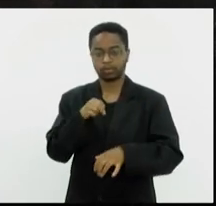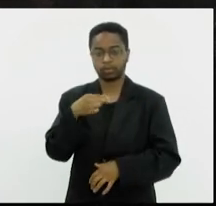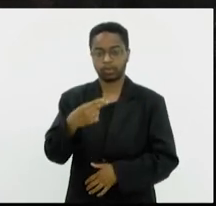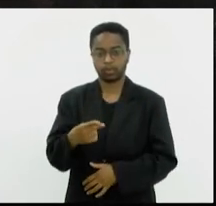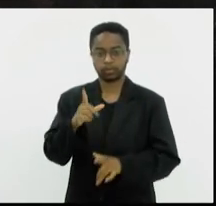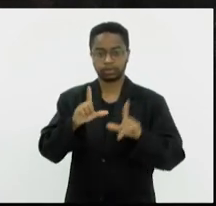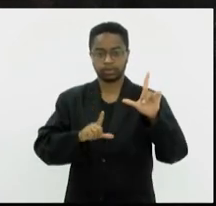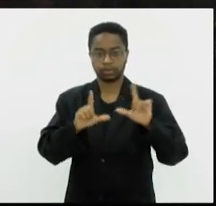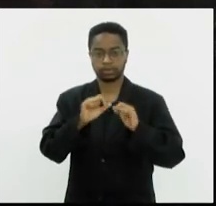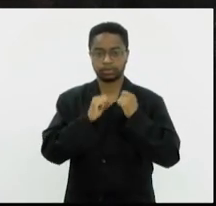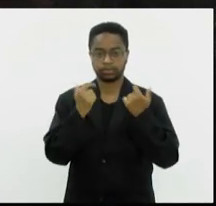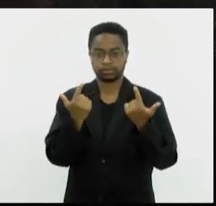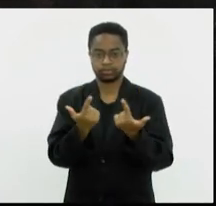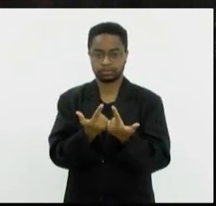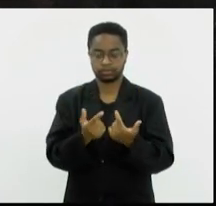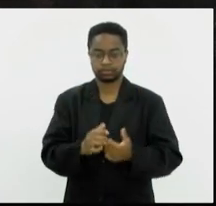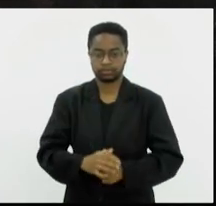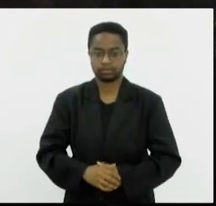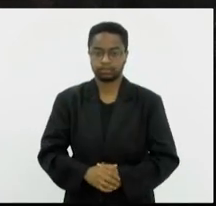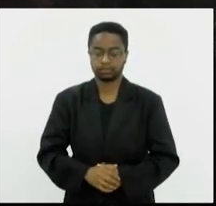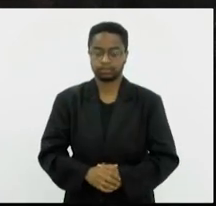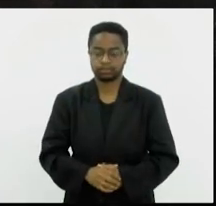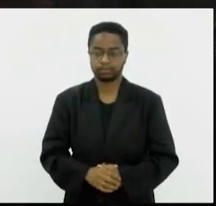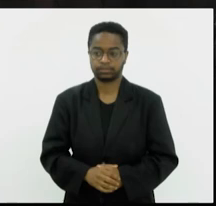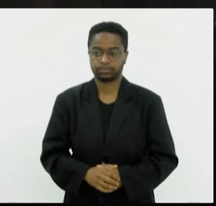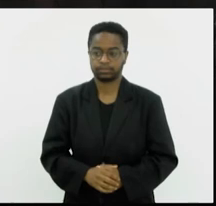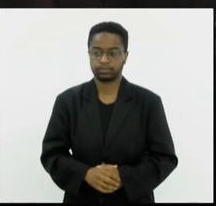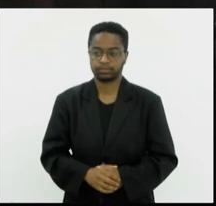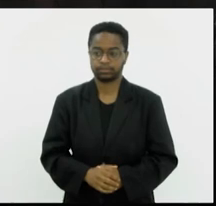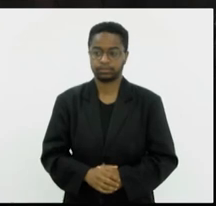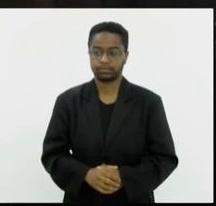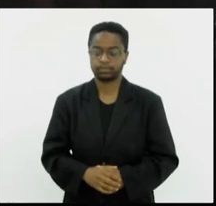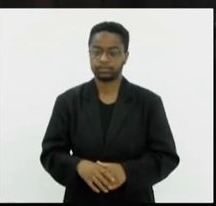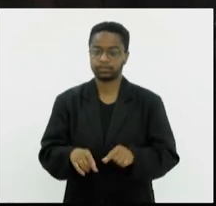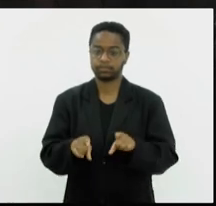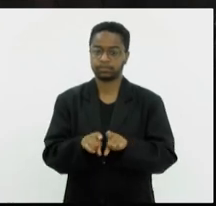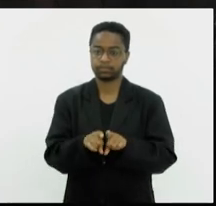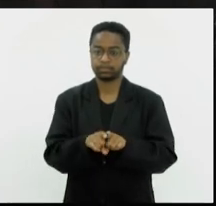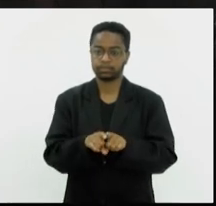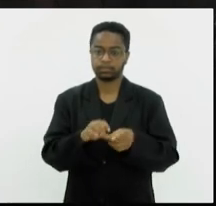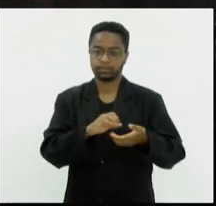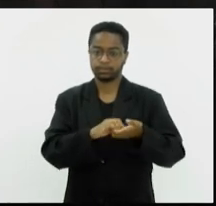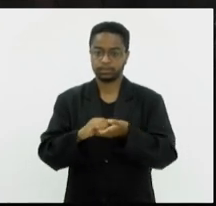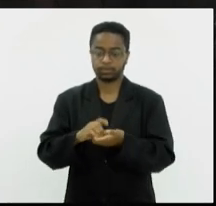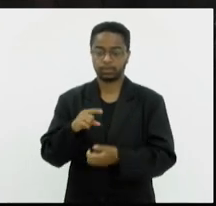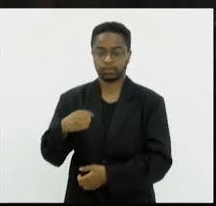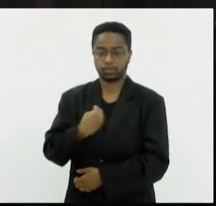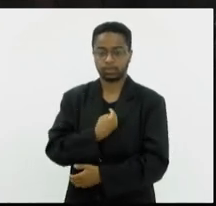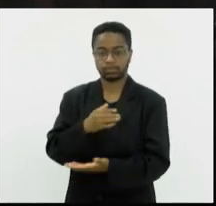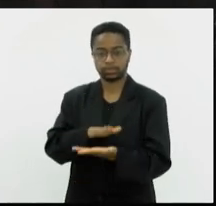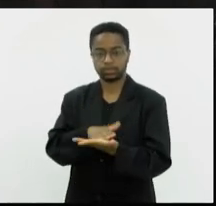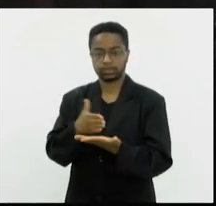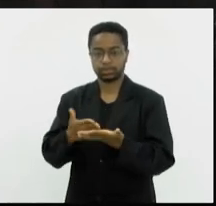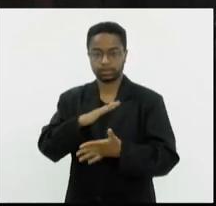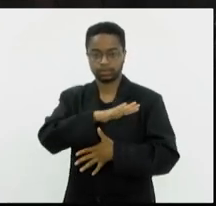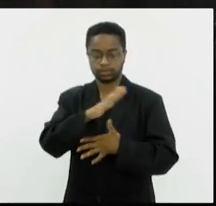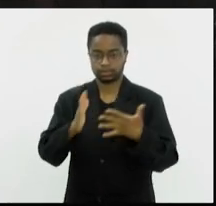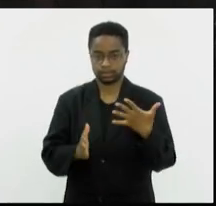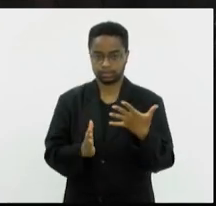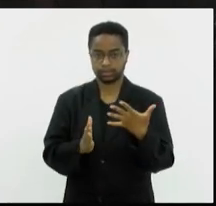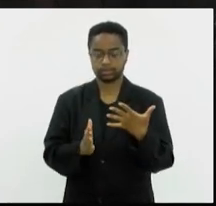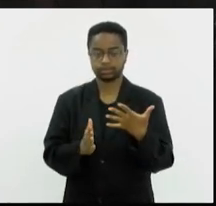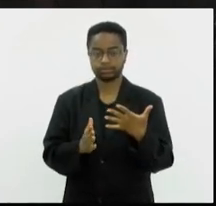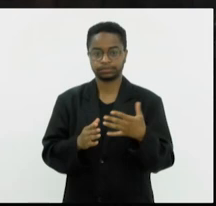pela TV alerge e saudar o nosso intérprete da linguagem